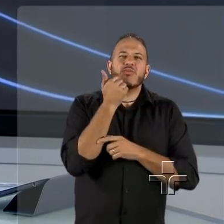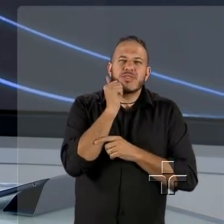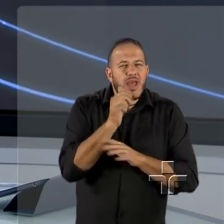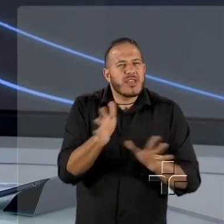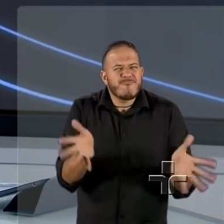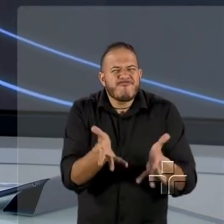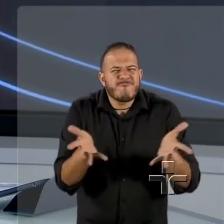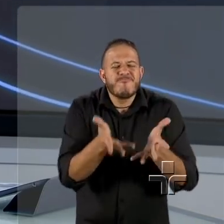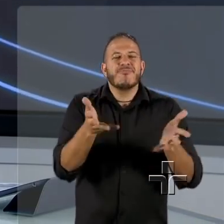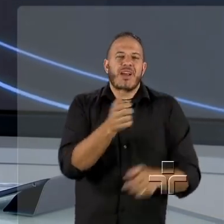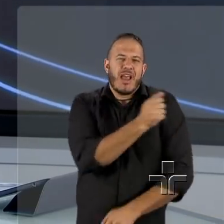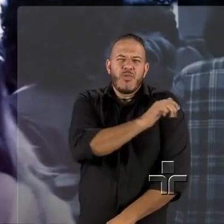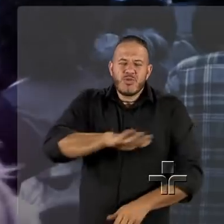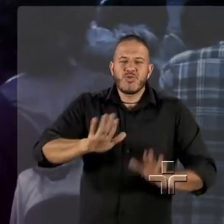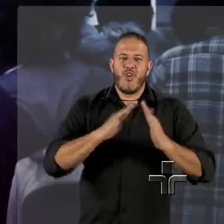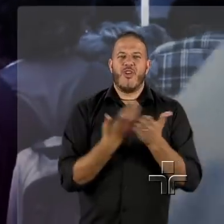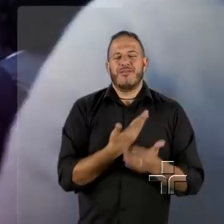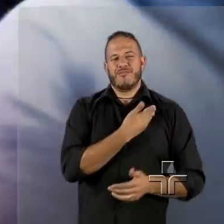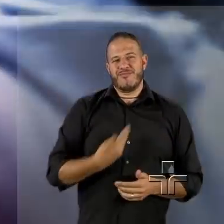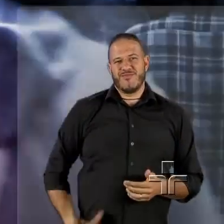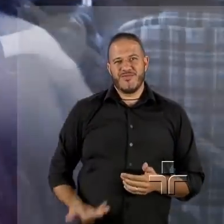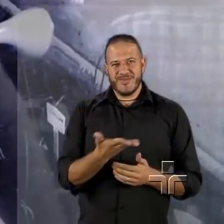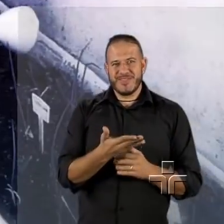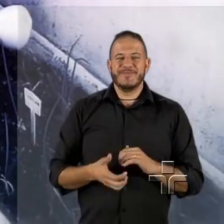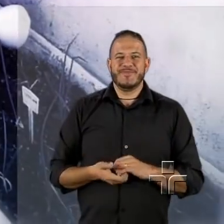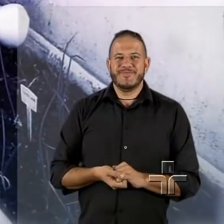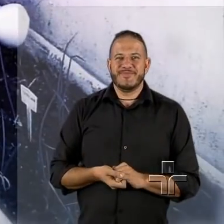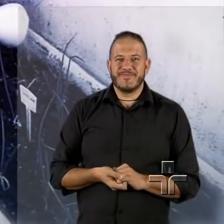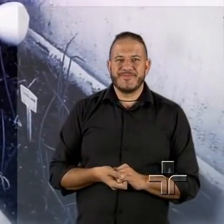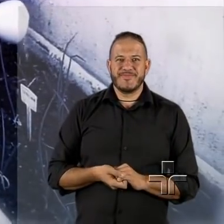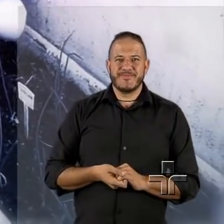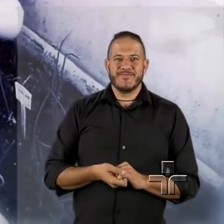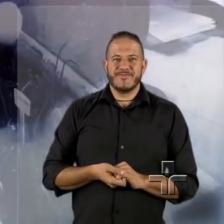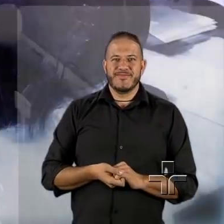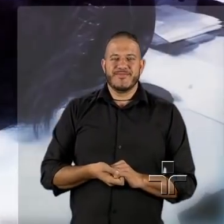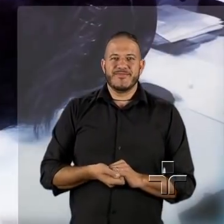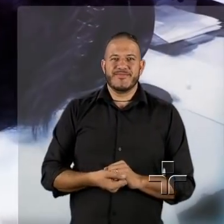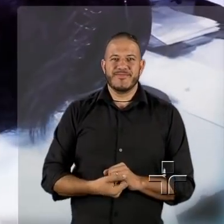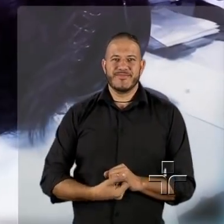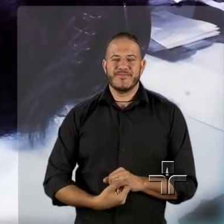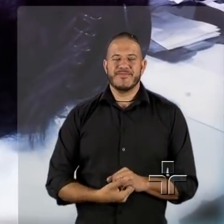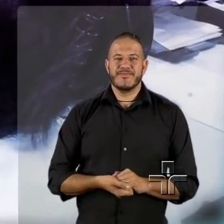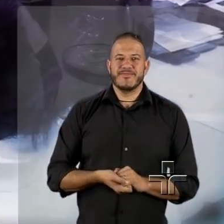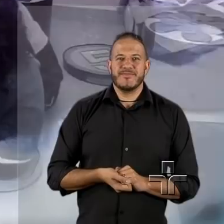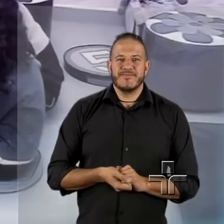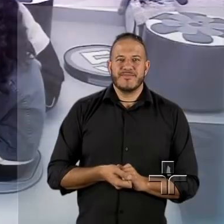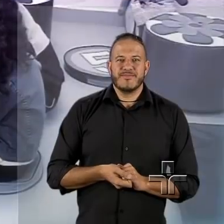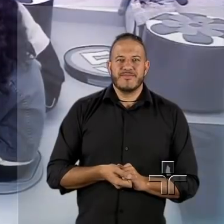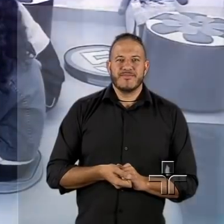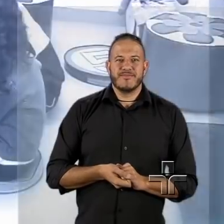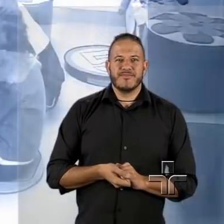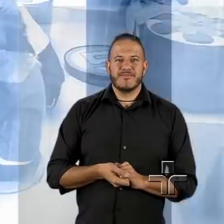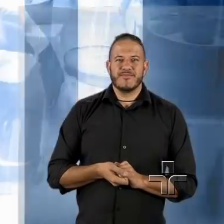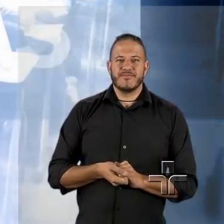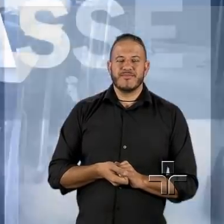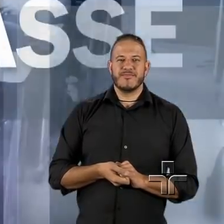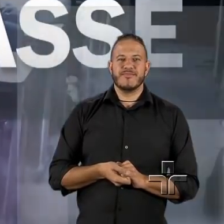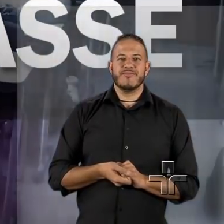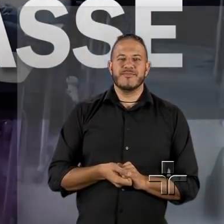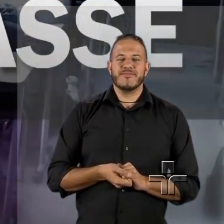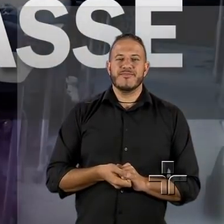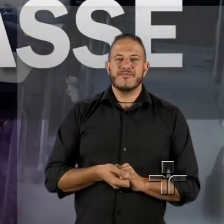de 42% dos jovens brasileiros que querem se mandar. O problema brasileiro é esse.